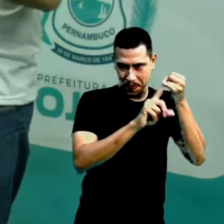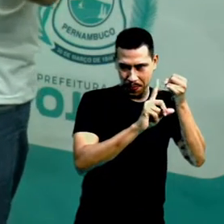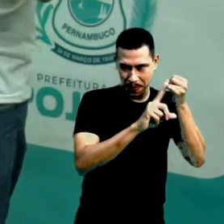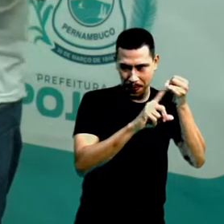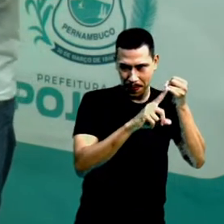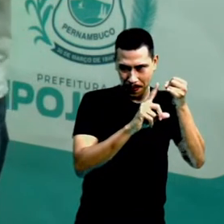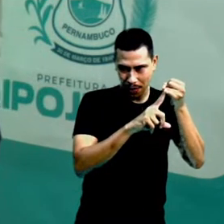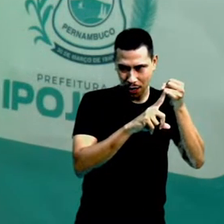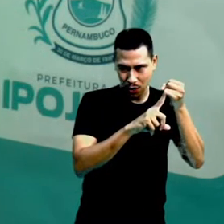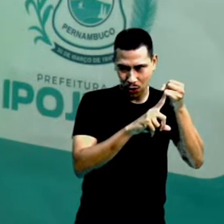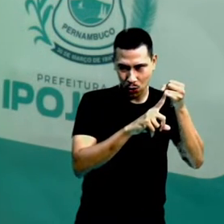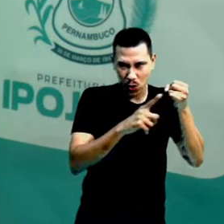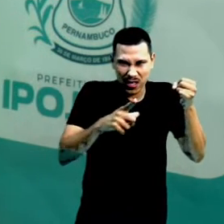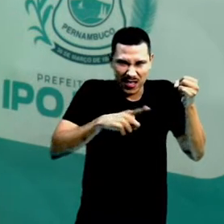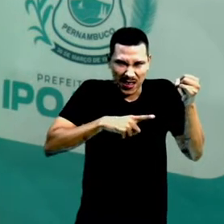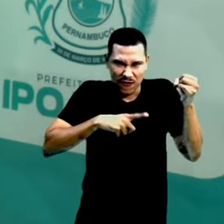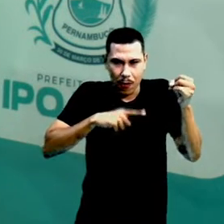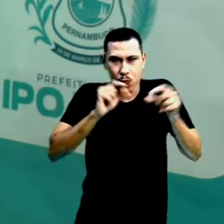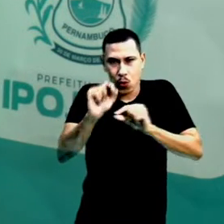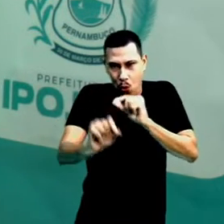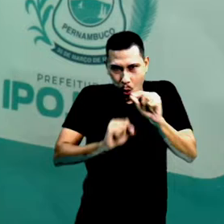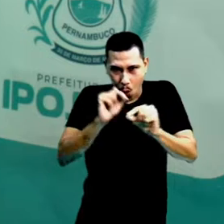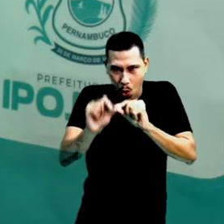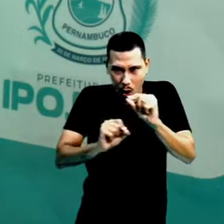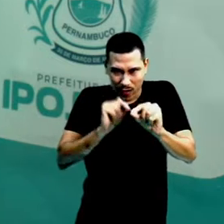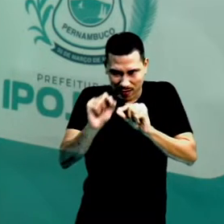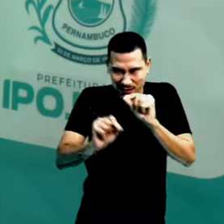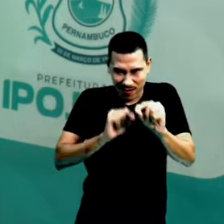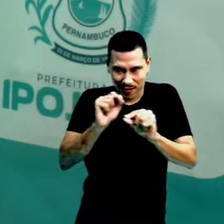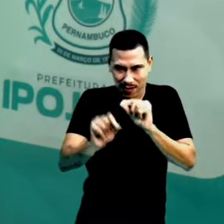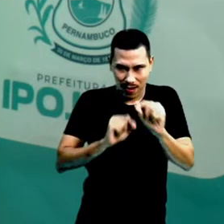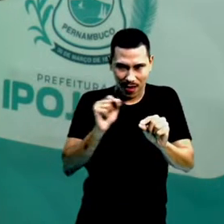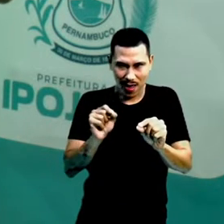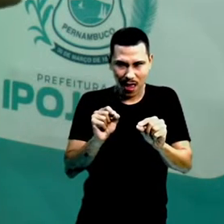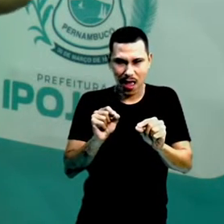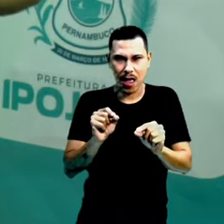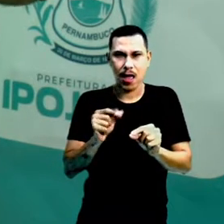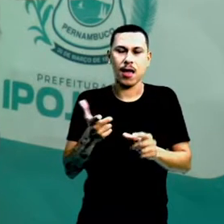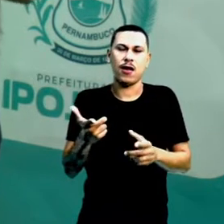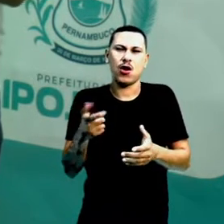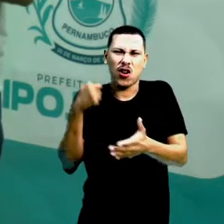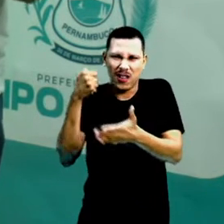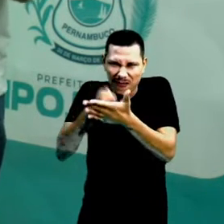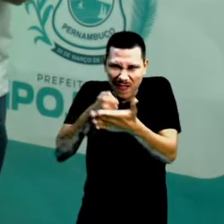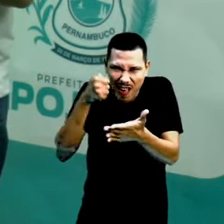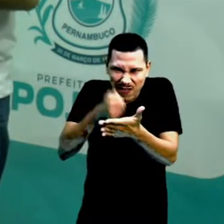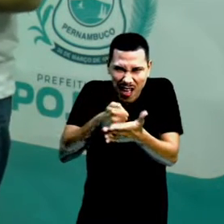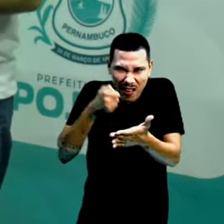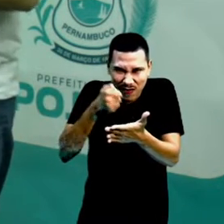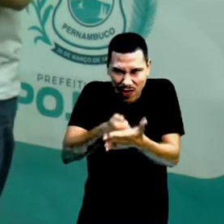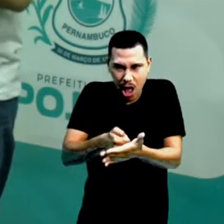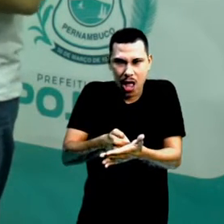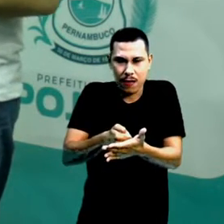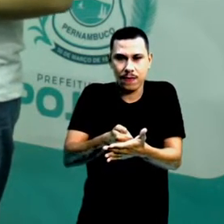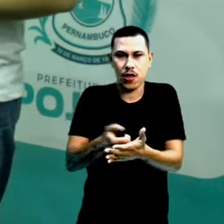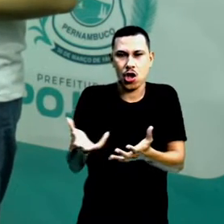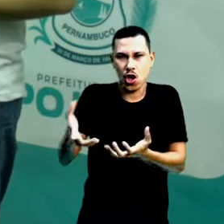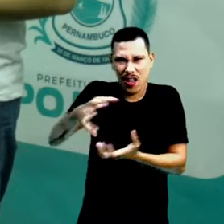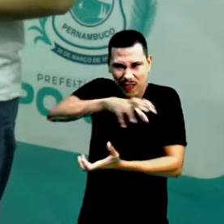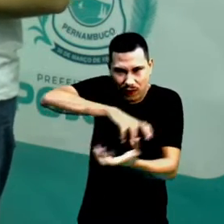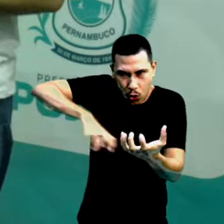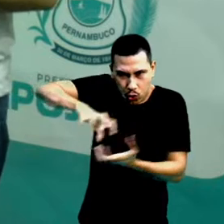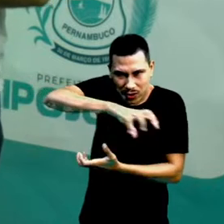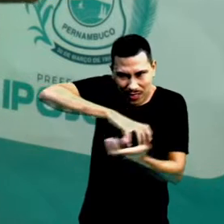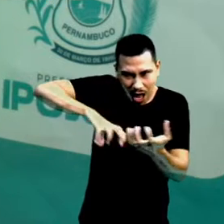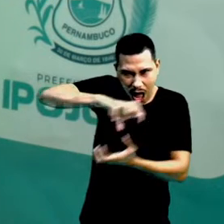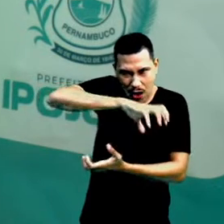o golpe de 1930, que também é chamado em alguns livros de Revolução de